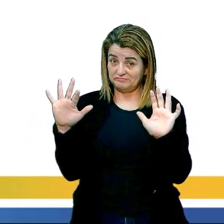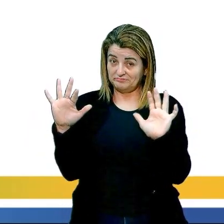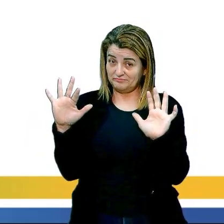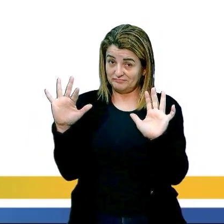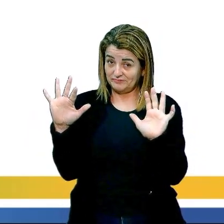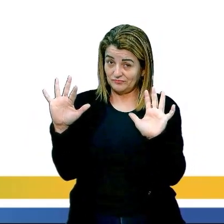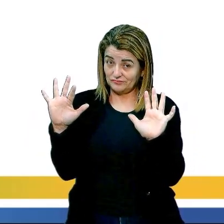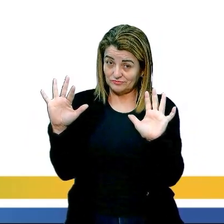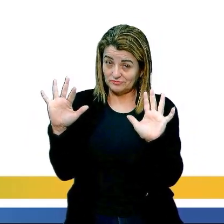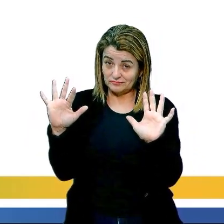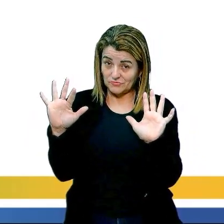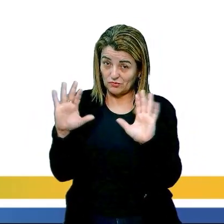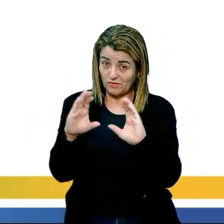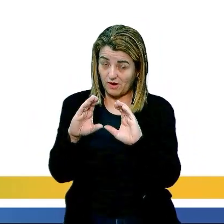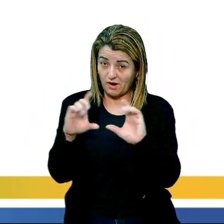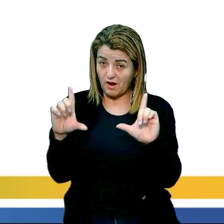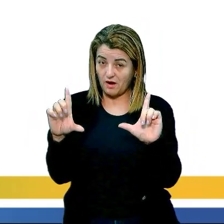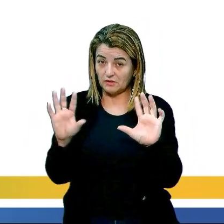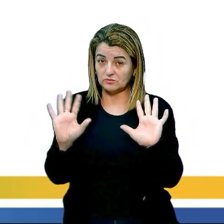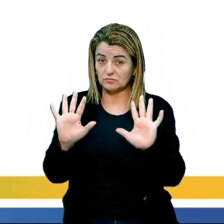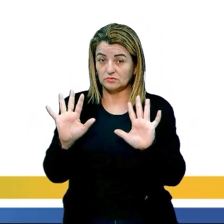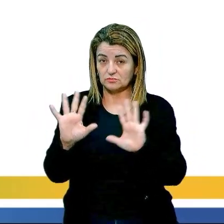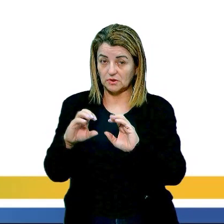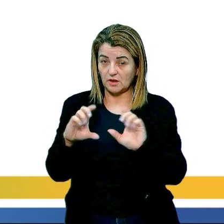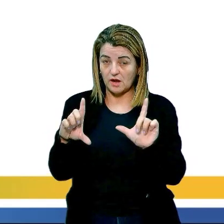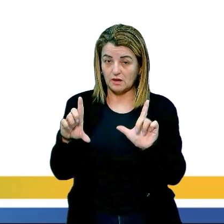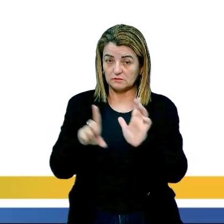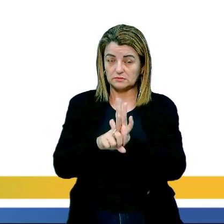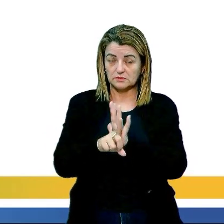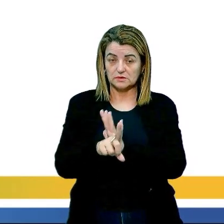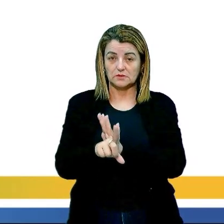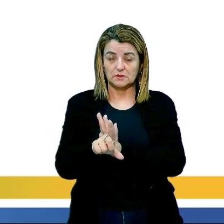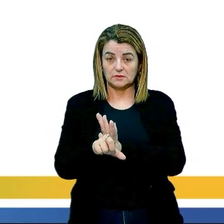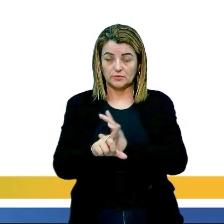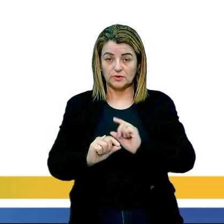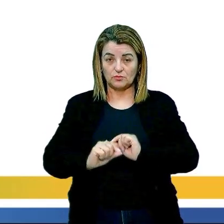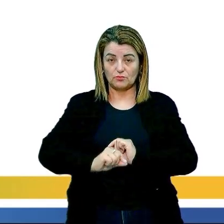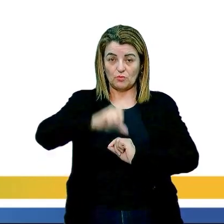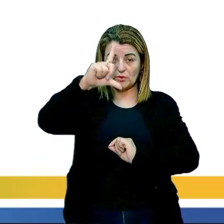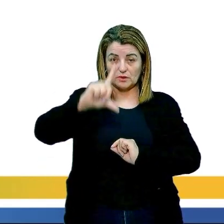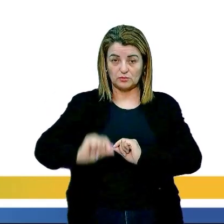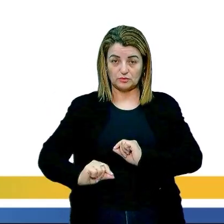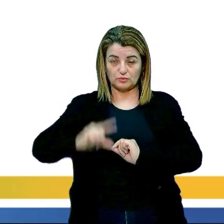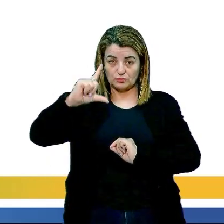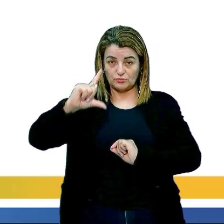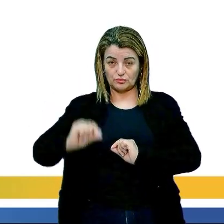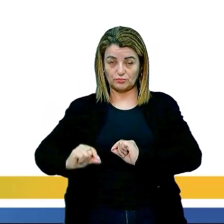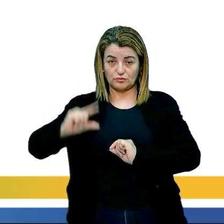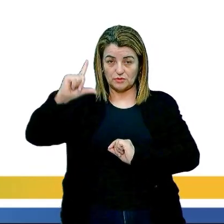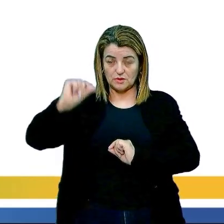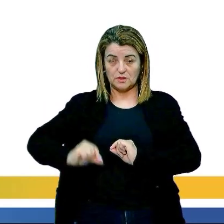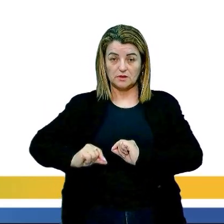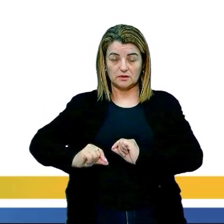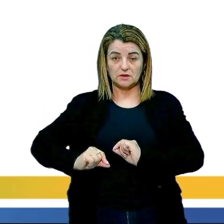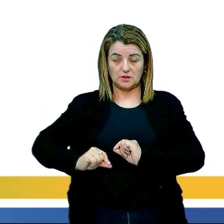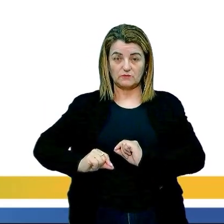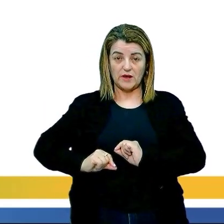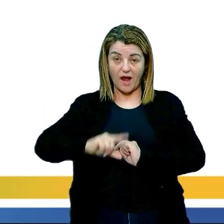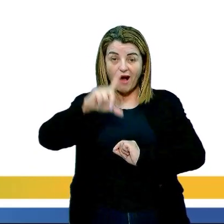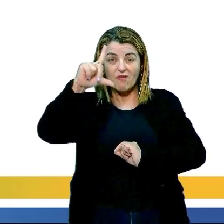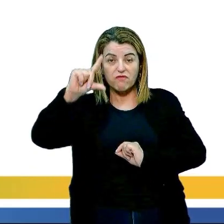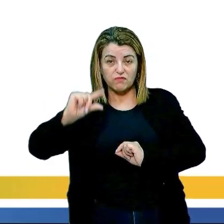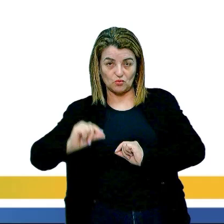Não, isso não está claro na questão. Tá? Até porque um aumenta mais do que o outro, há uma variação